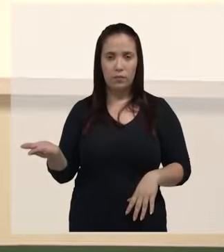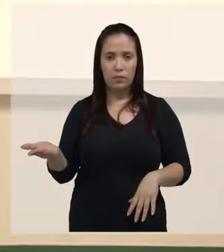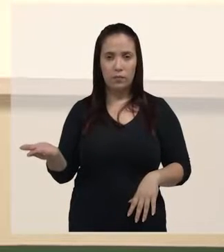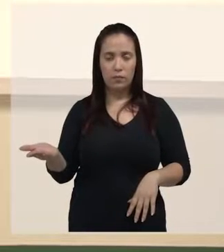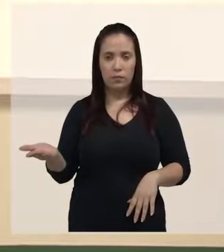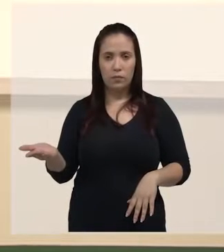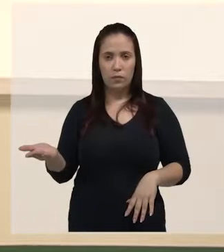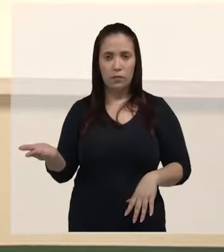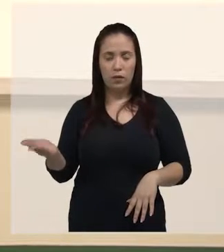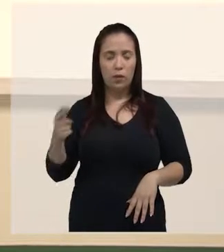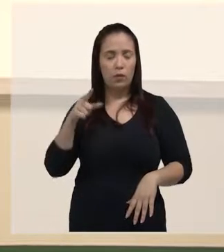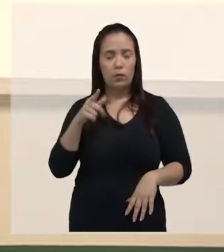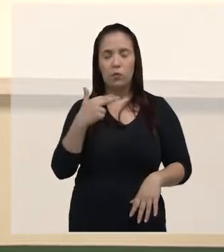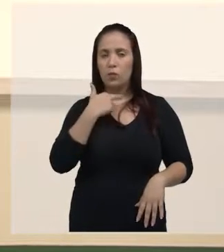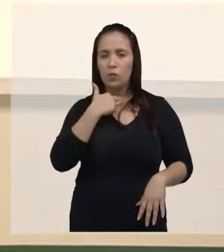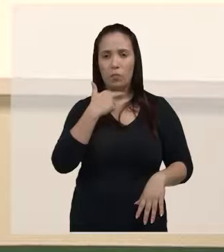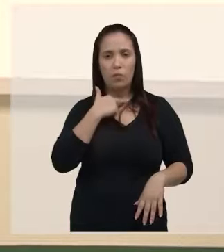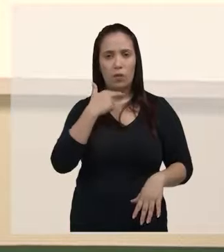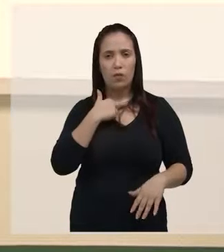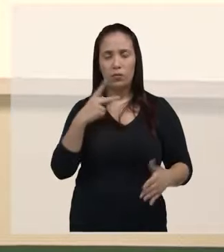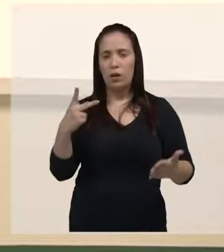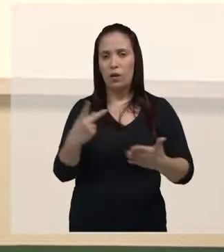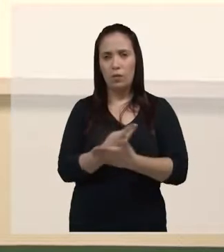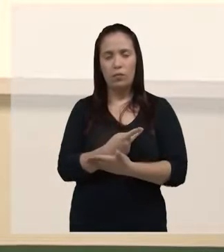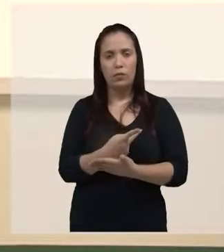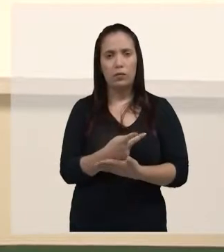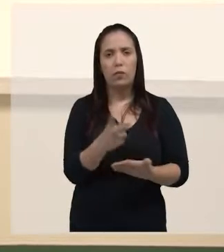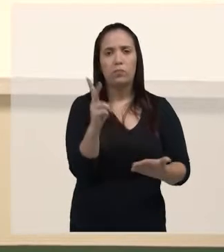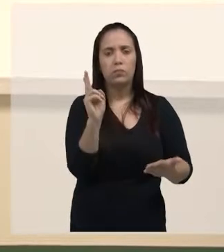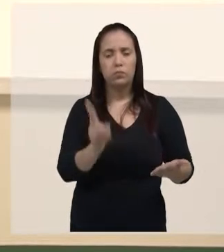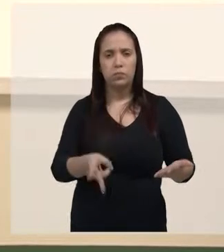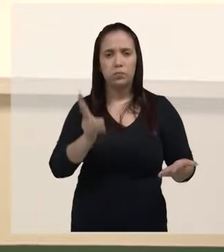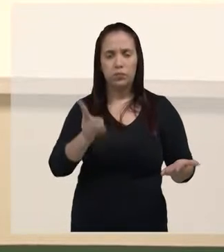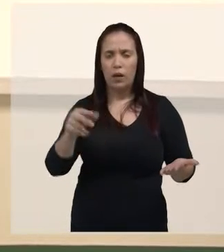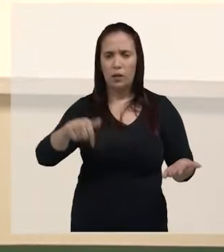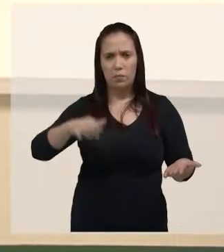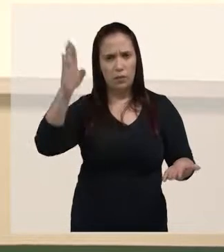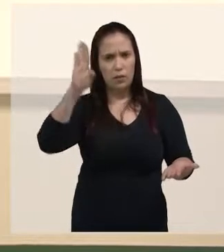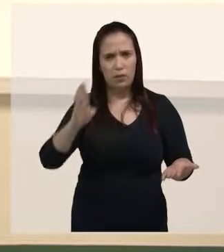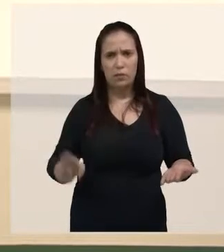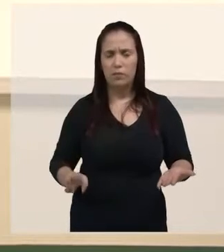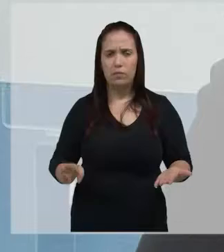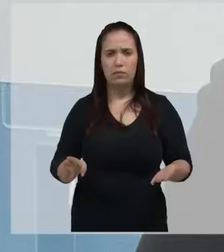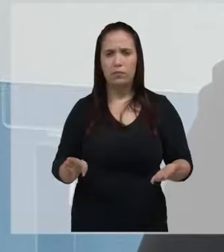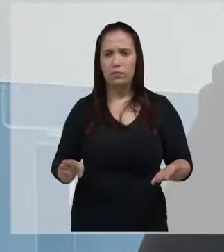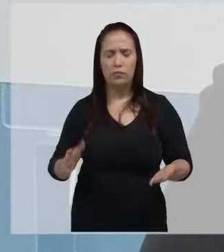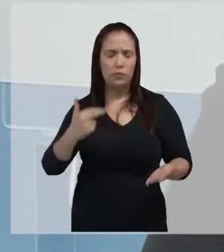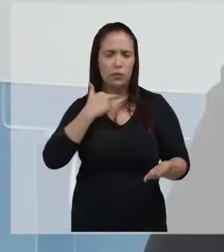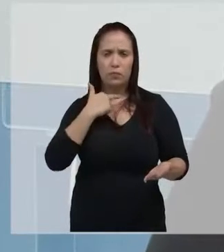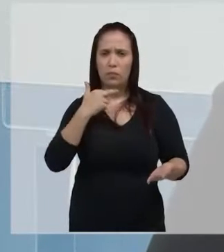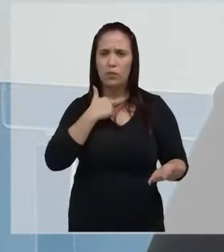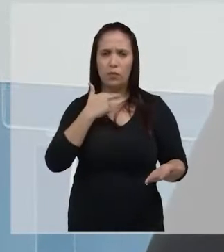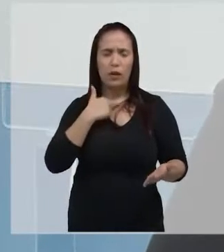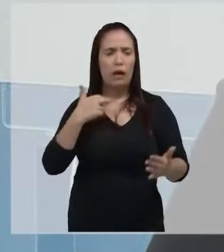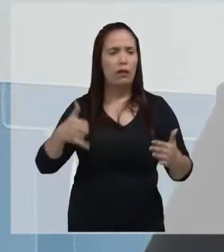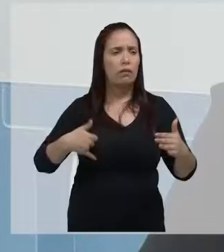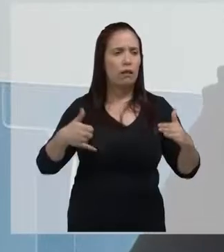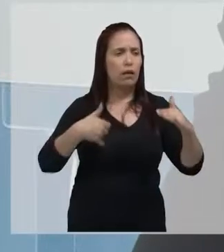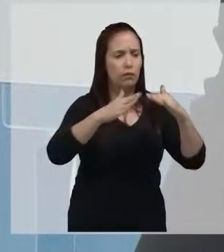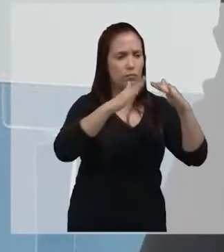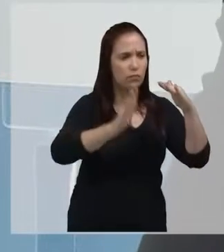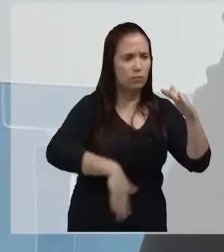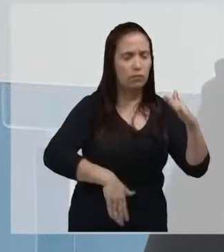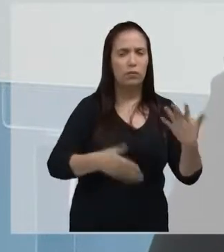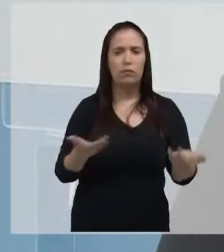coisa que não pode mais permanecer nesse país. Nenhum dos dois. Nem para menor e nem